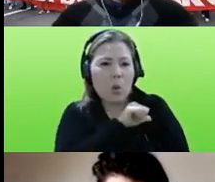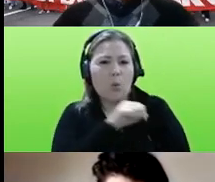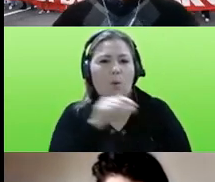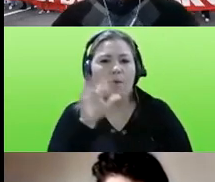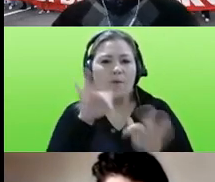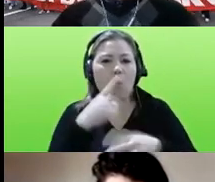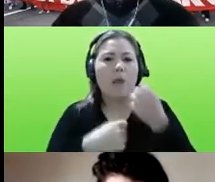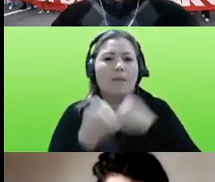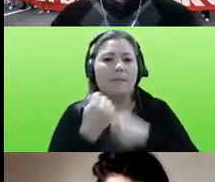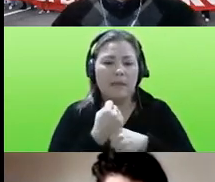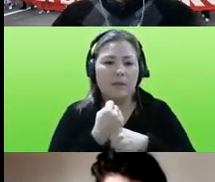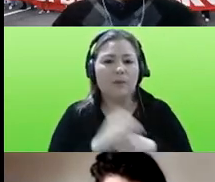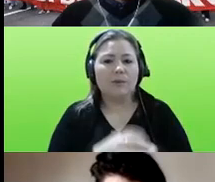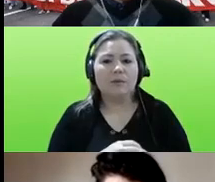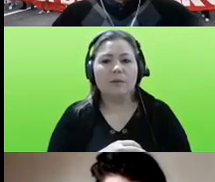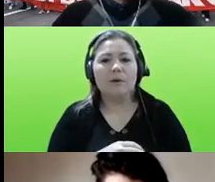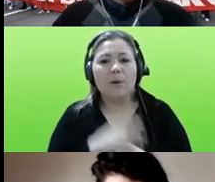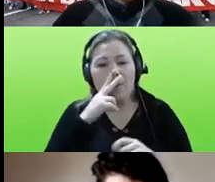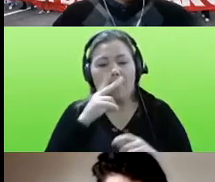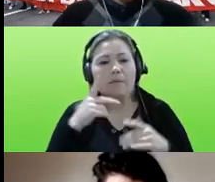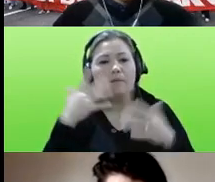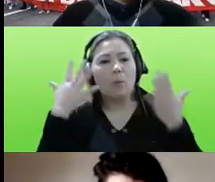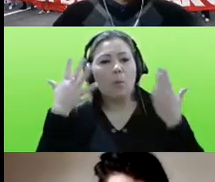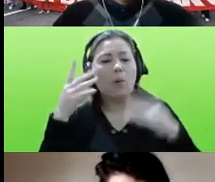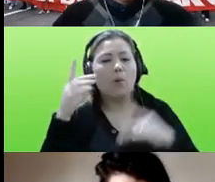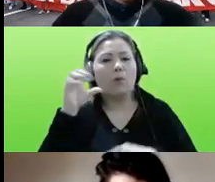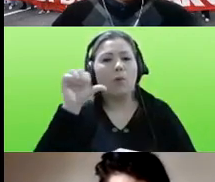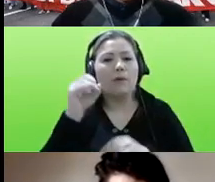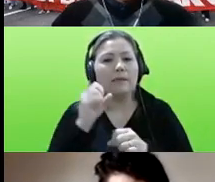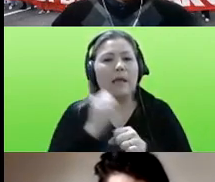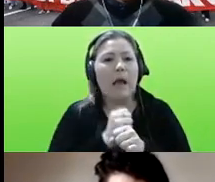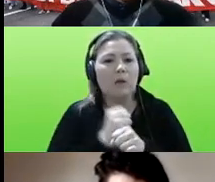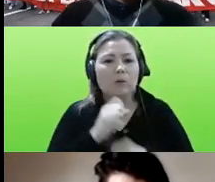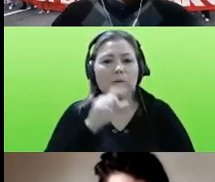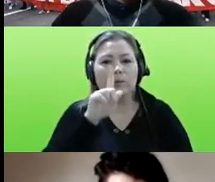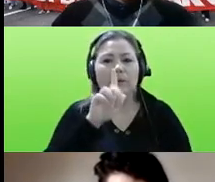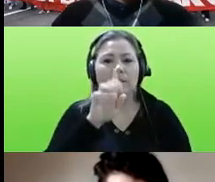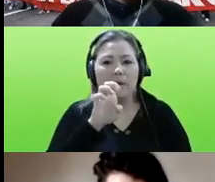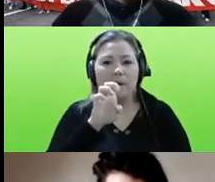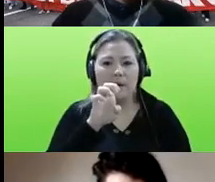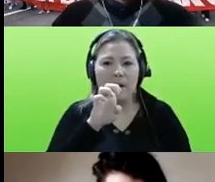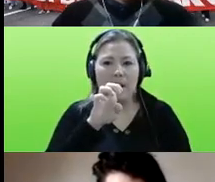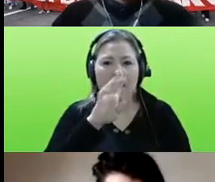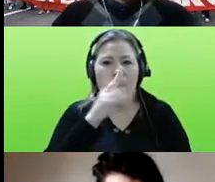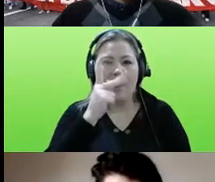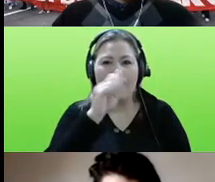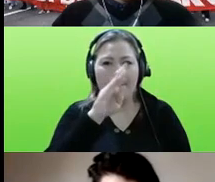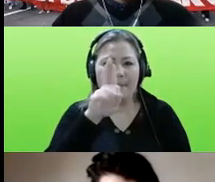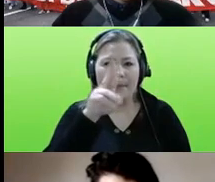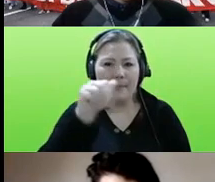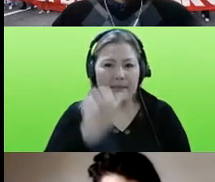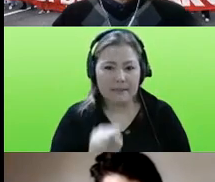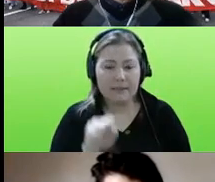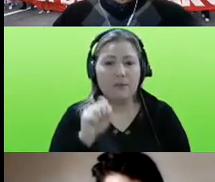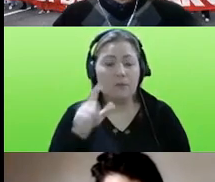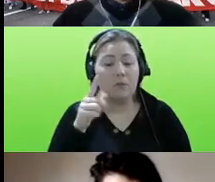passado, comemorando os 90 anos do Habermas. E foi proposto esse tema aqui